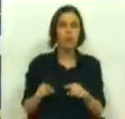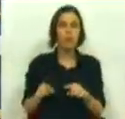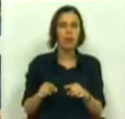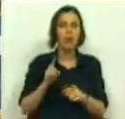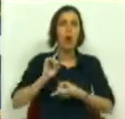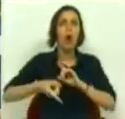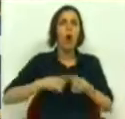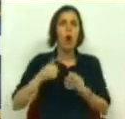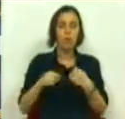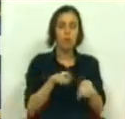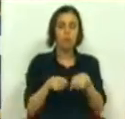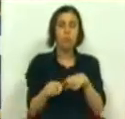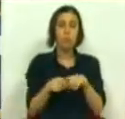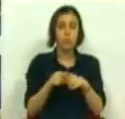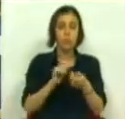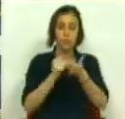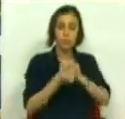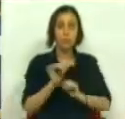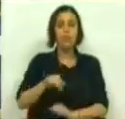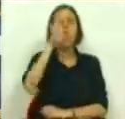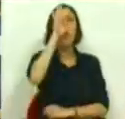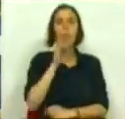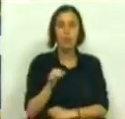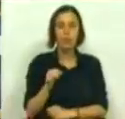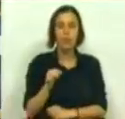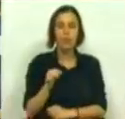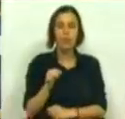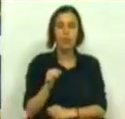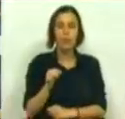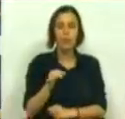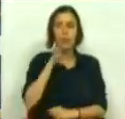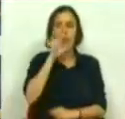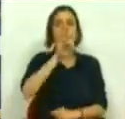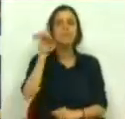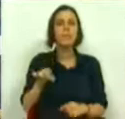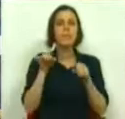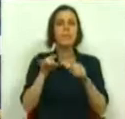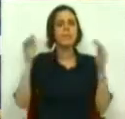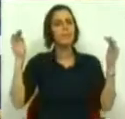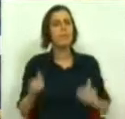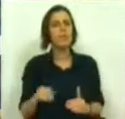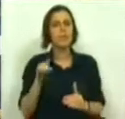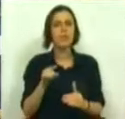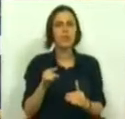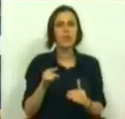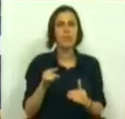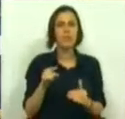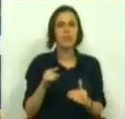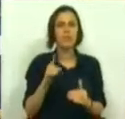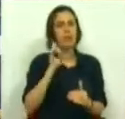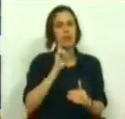sobretudo, àquilo que são as políticas e as reformas do Governo, e se o facto dessas descidas serem bem